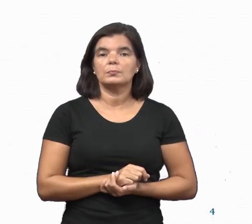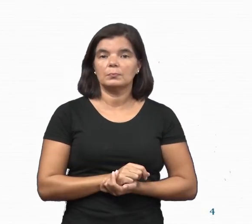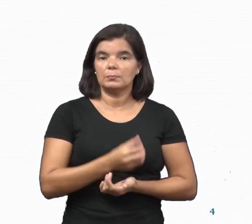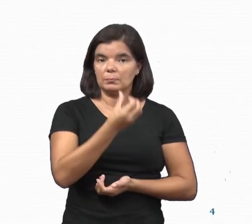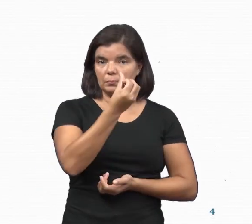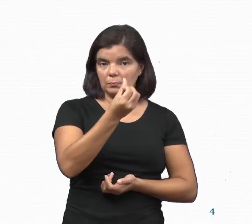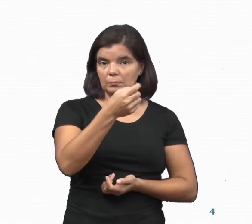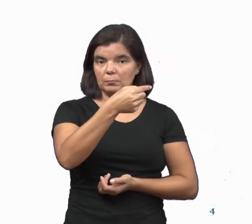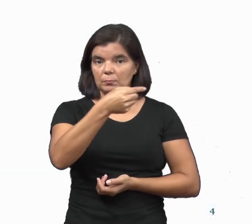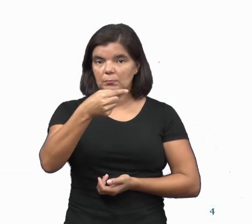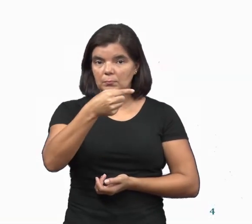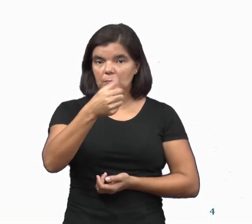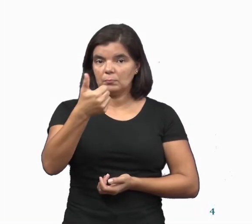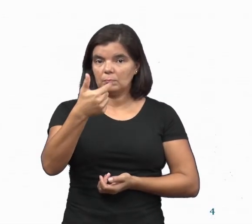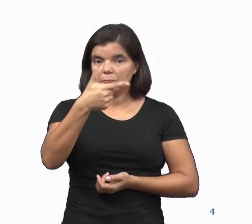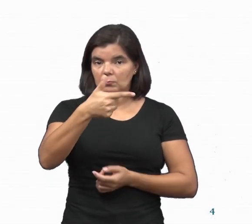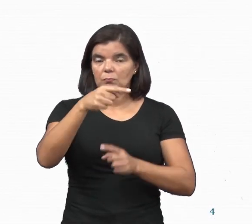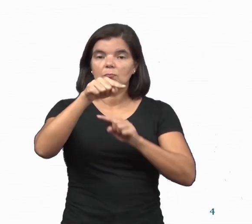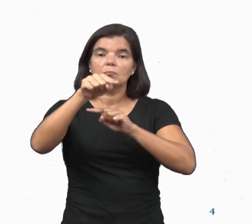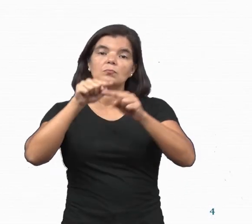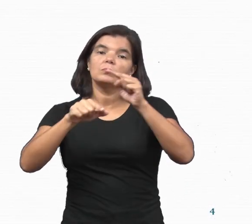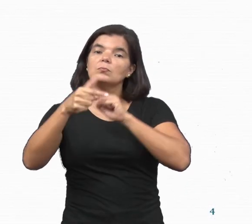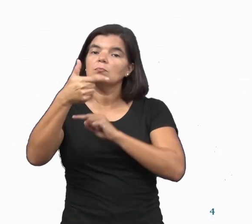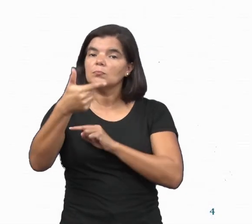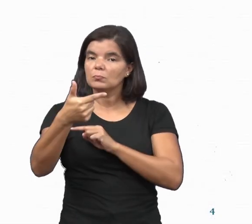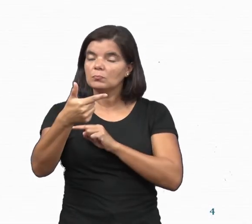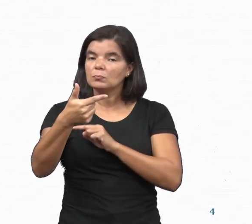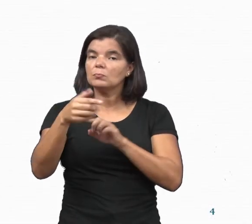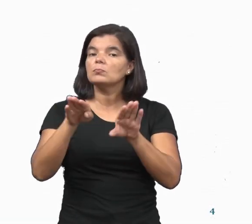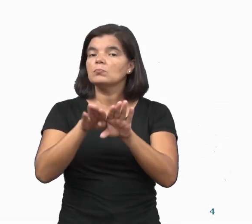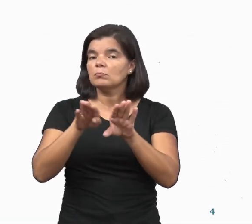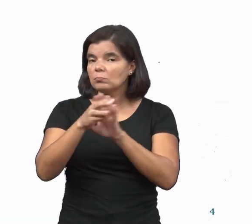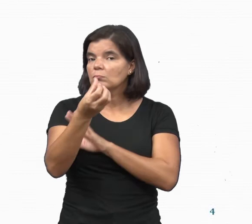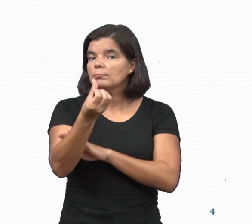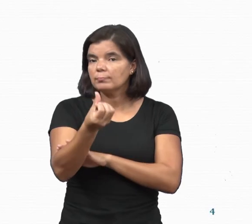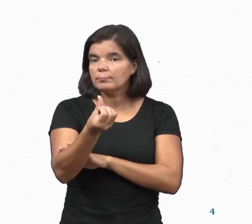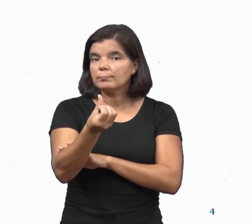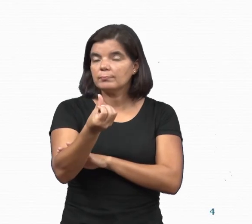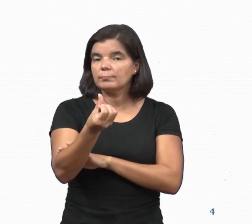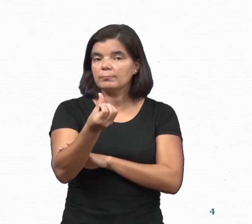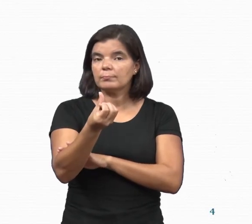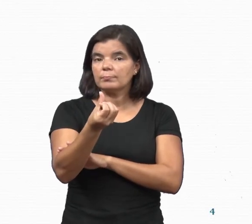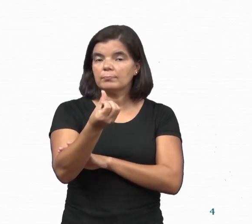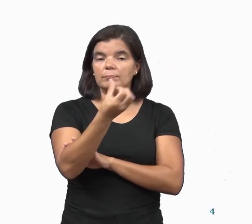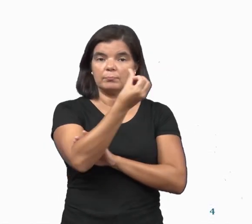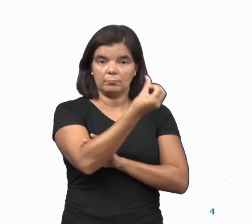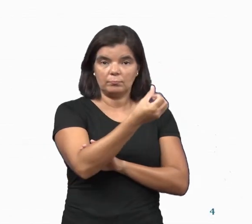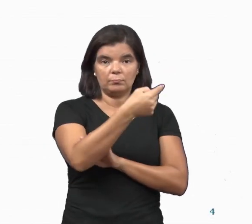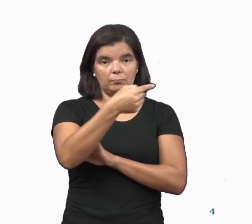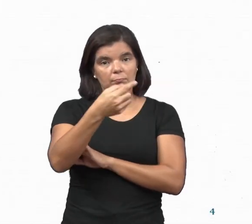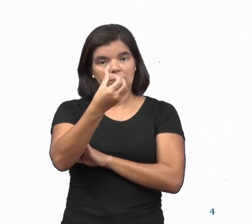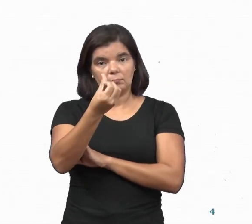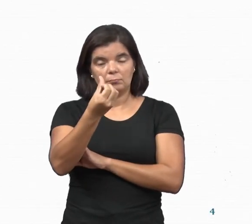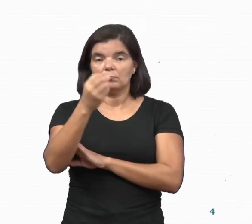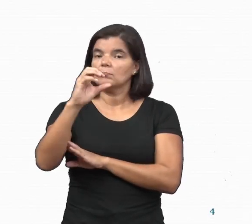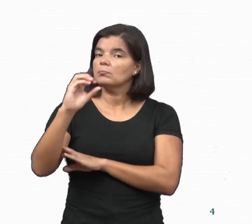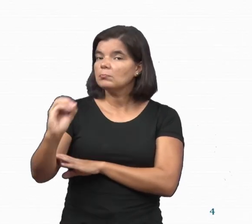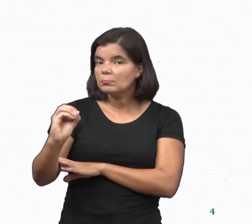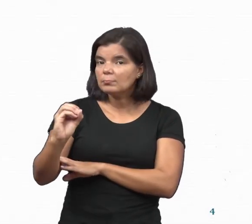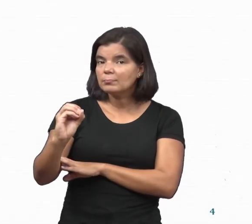6 menos 12 dividido para 2 também é 6. E 6 menos 6 dá